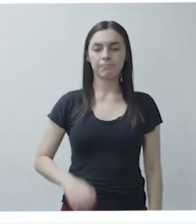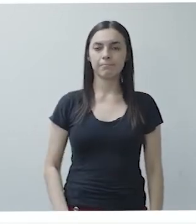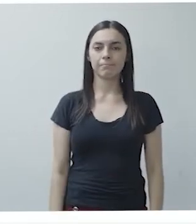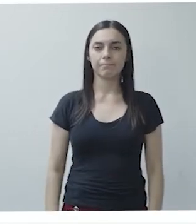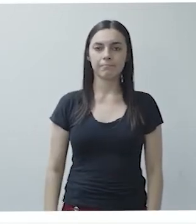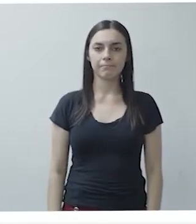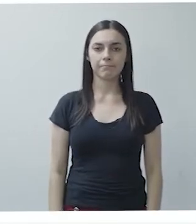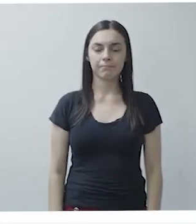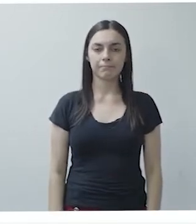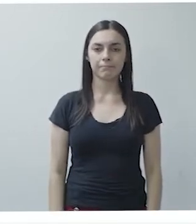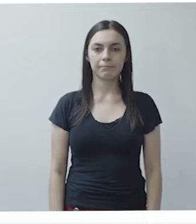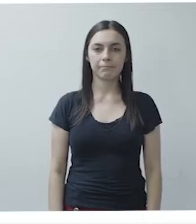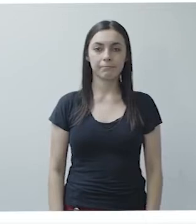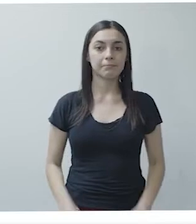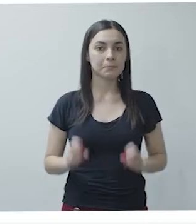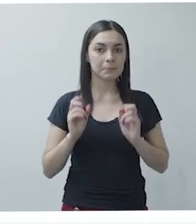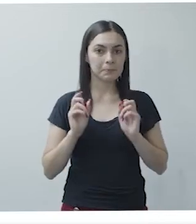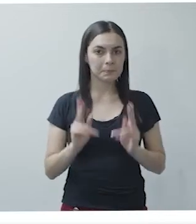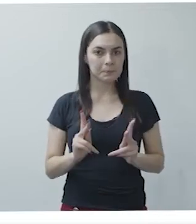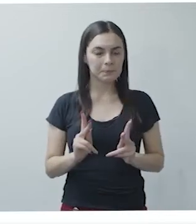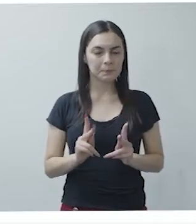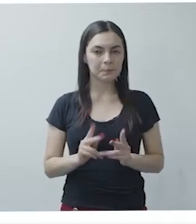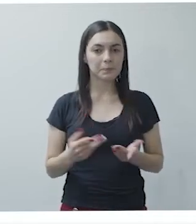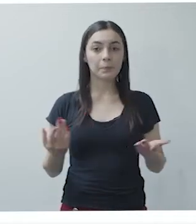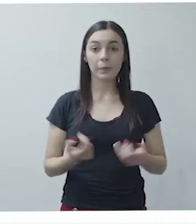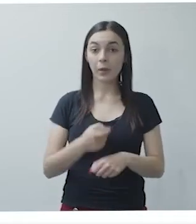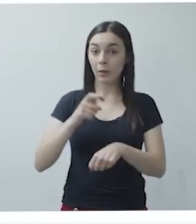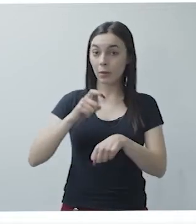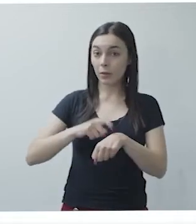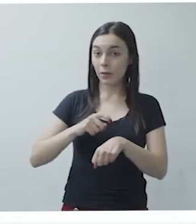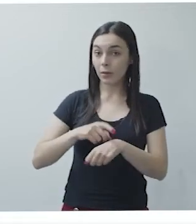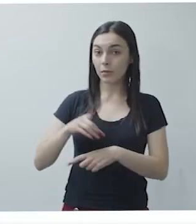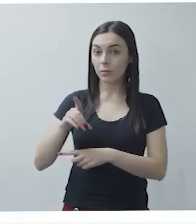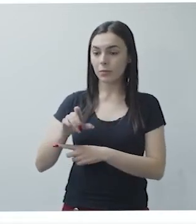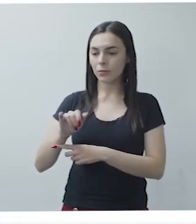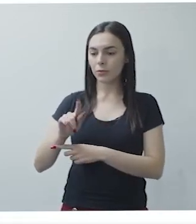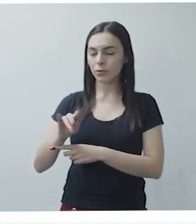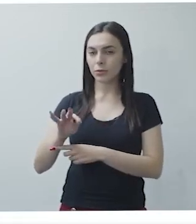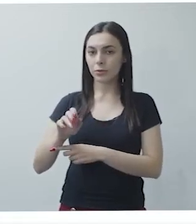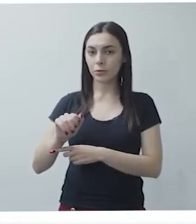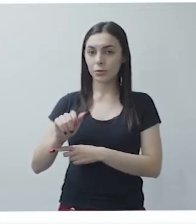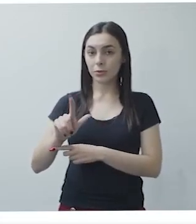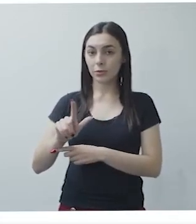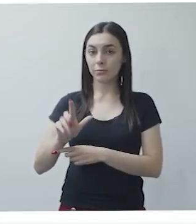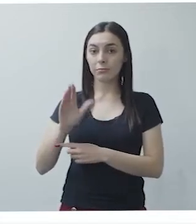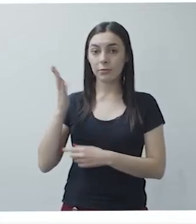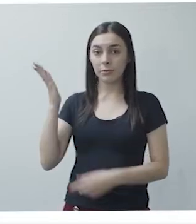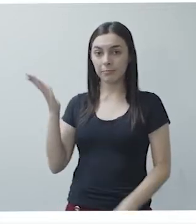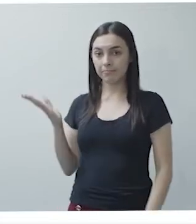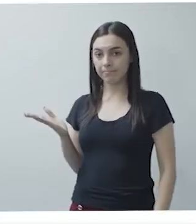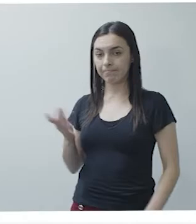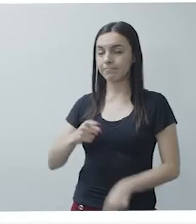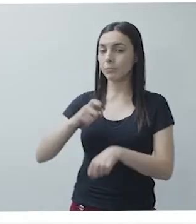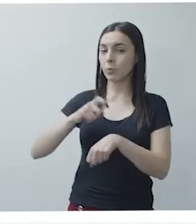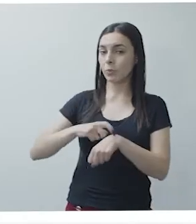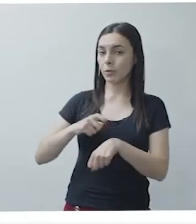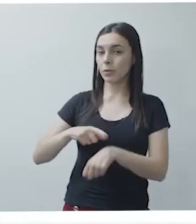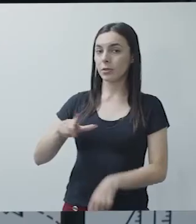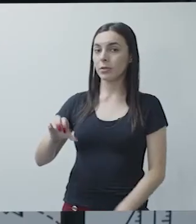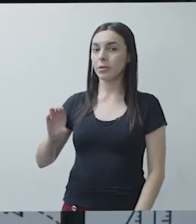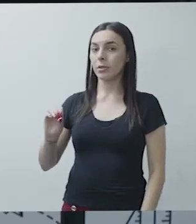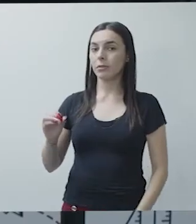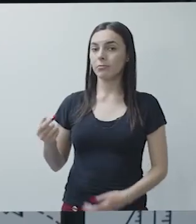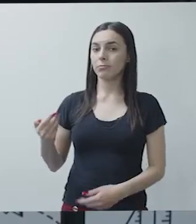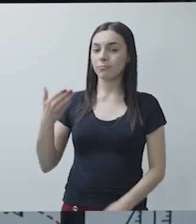o 0 novamente, tá? Então, no relógio digital, ficaria assim, né? O horário que o Léo precisa ir à